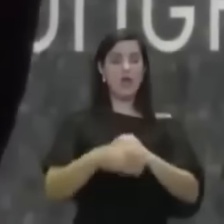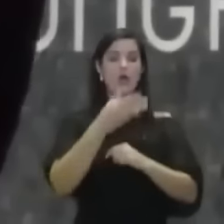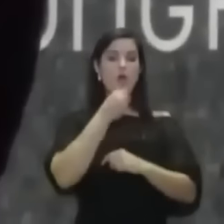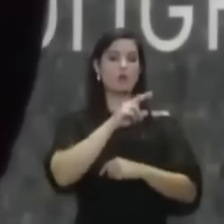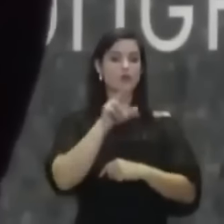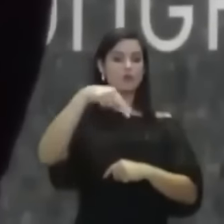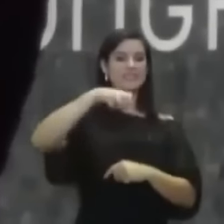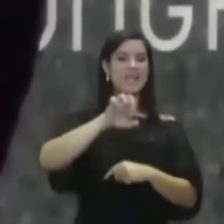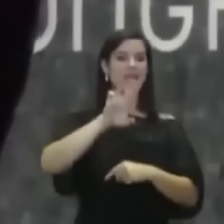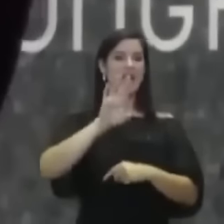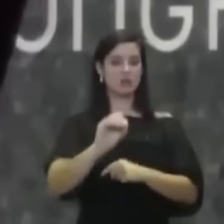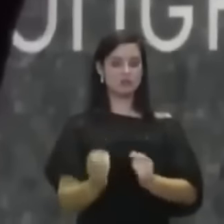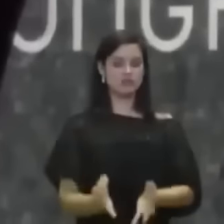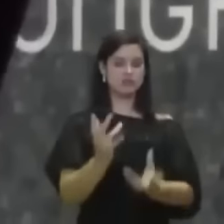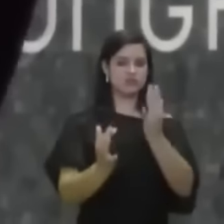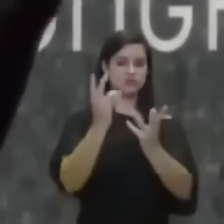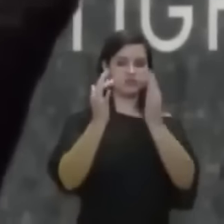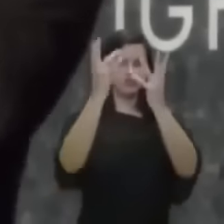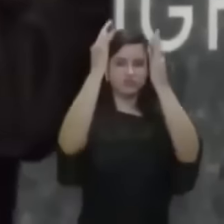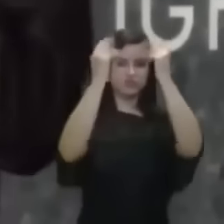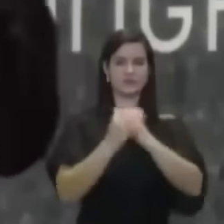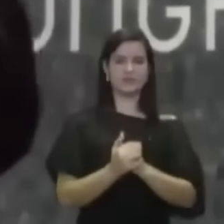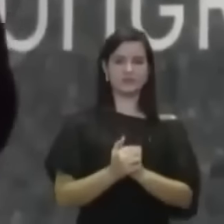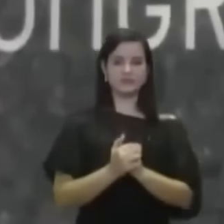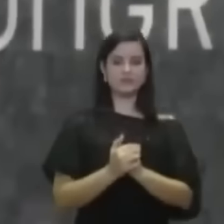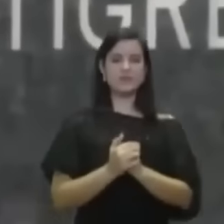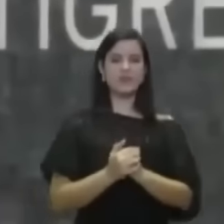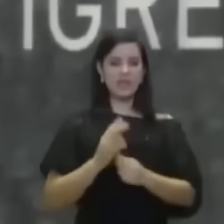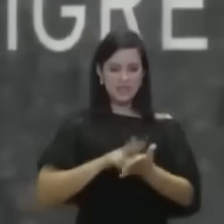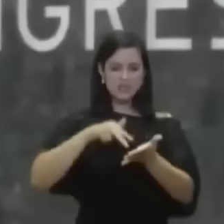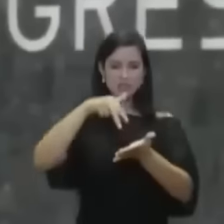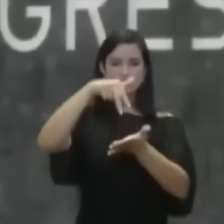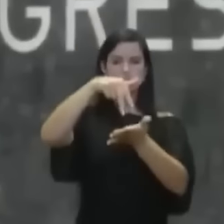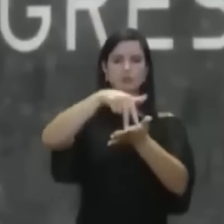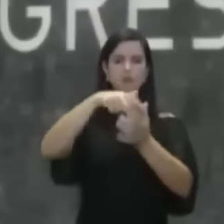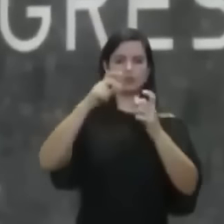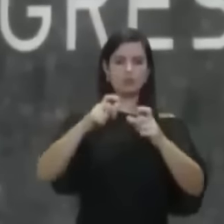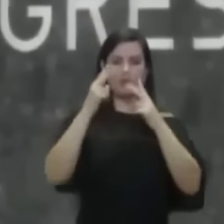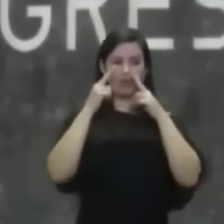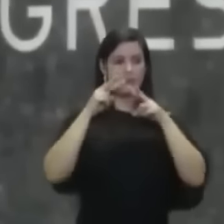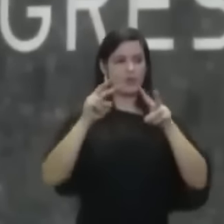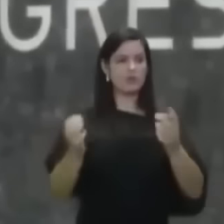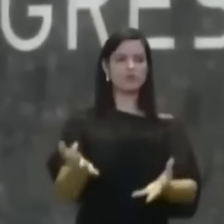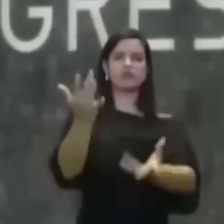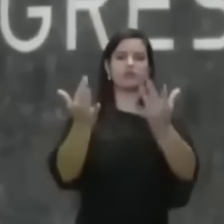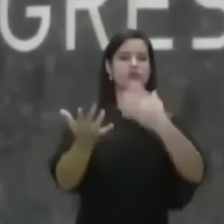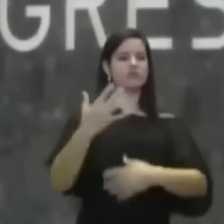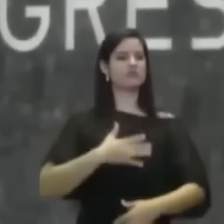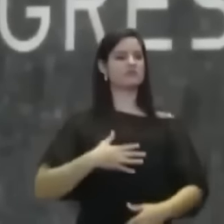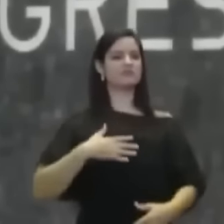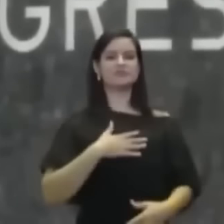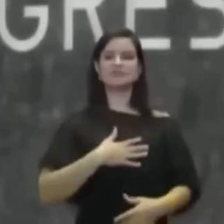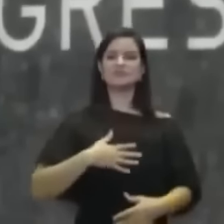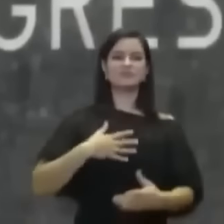Nero, que sobe para o alto da torre de Mecenas, vestido de ator, tangendo a sua lira, assistindo de lá o espetáculo das chamas,